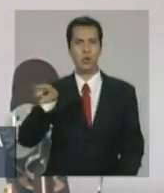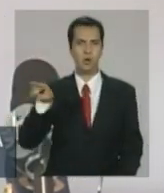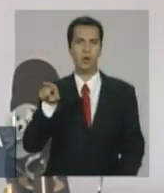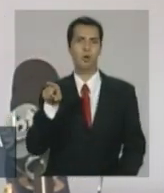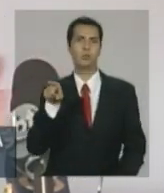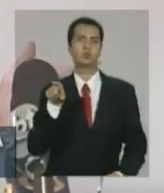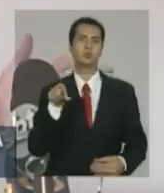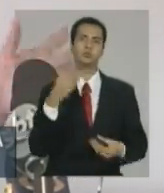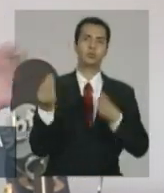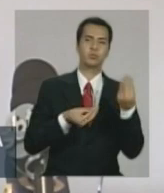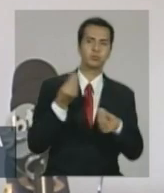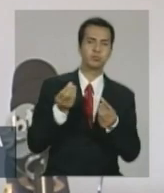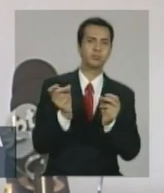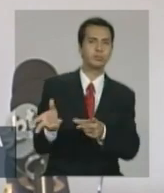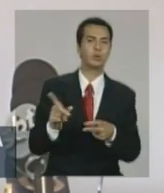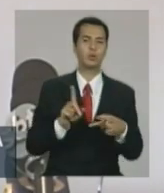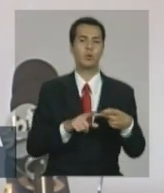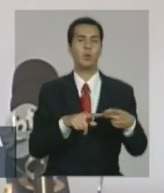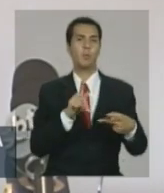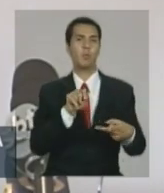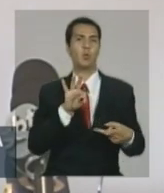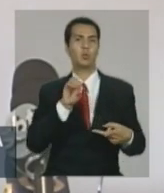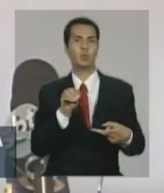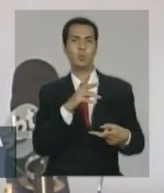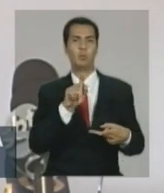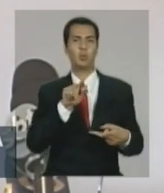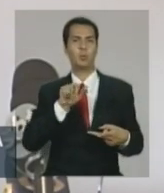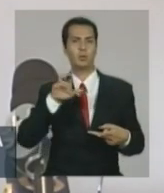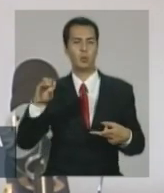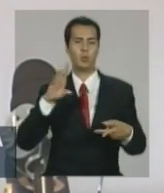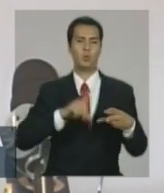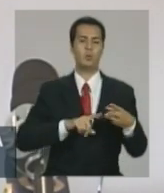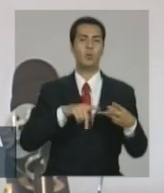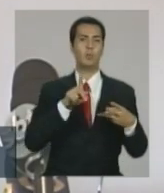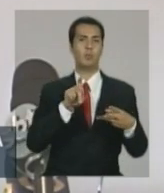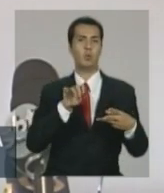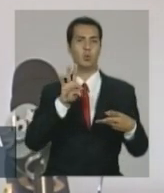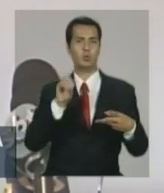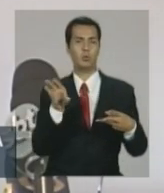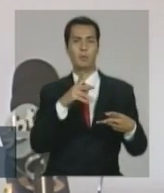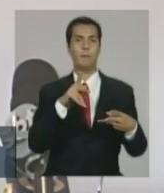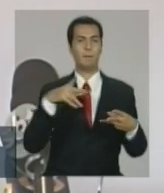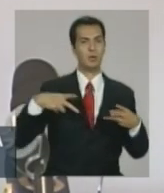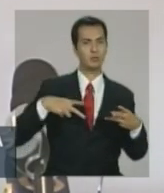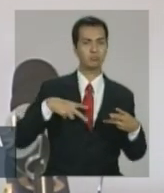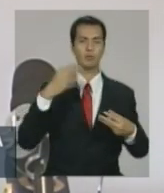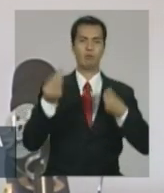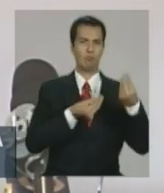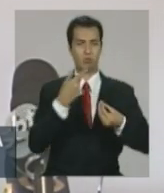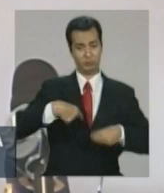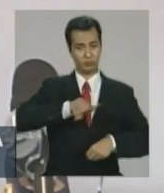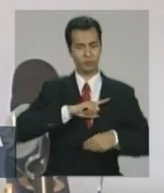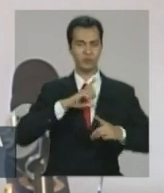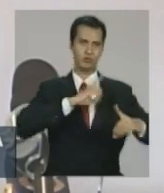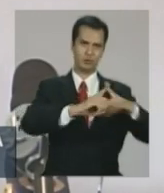né? Do porto público e do porto privado. Nós estamos discutindo isso primeiro. Agora, presidente, já que a senhora